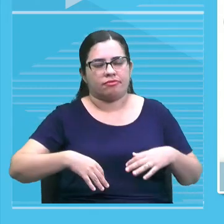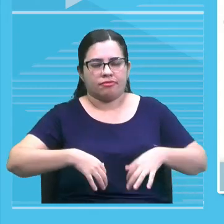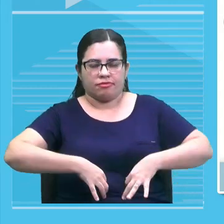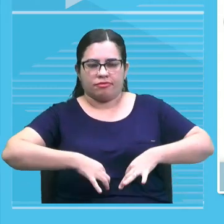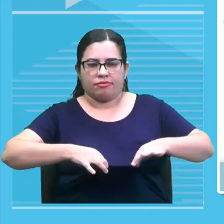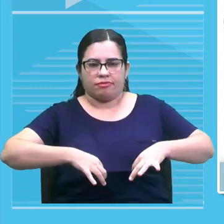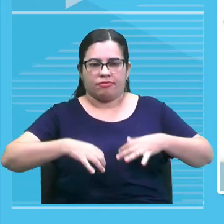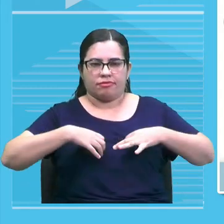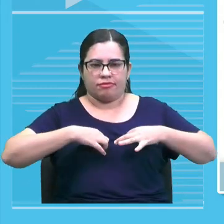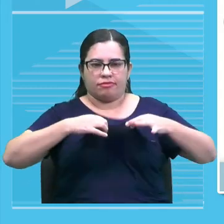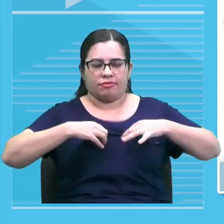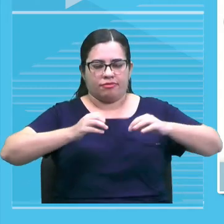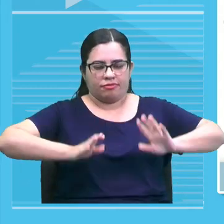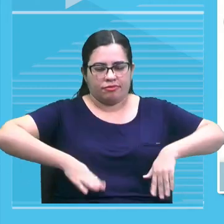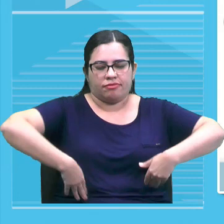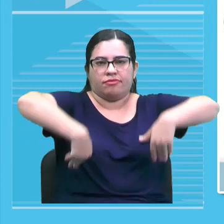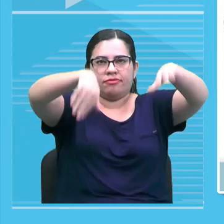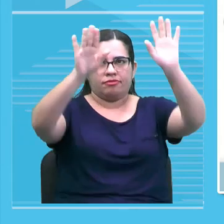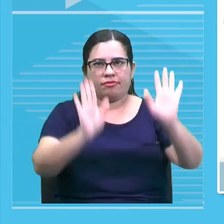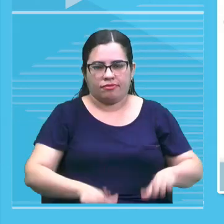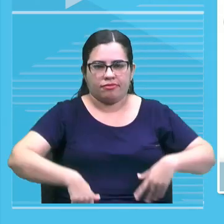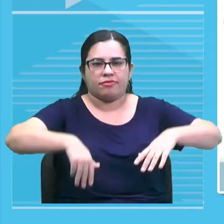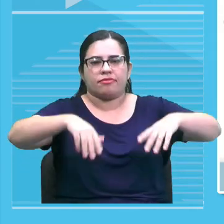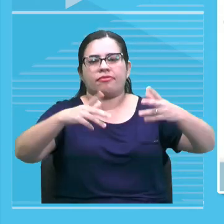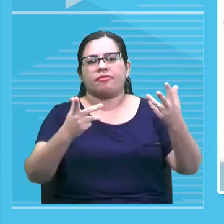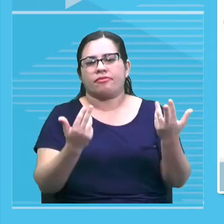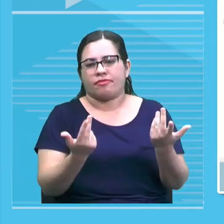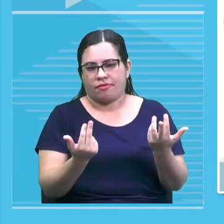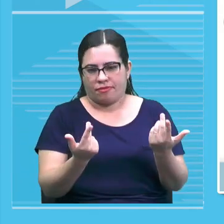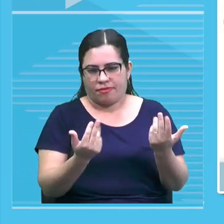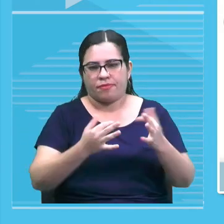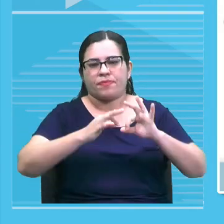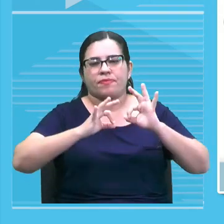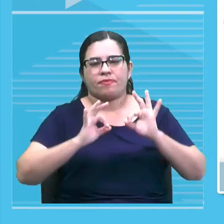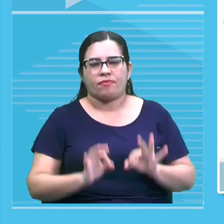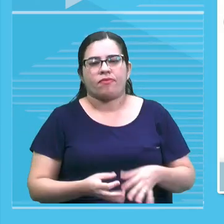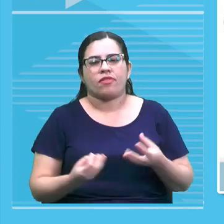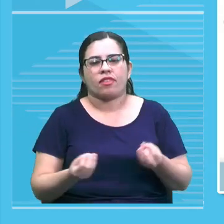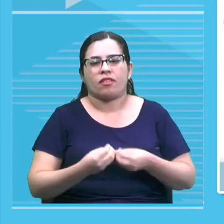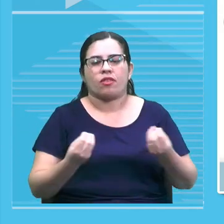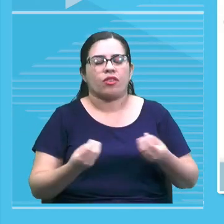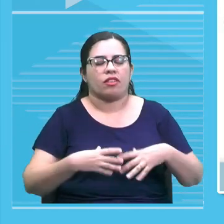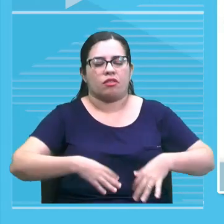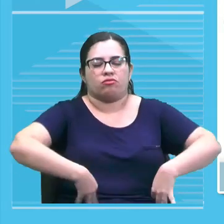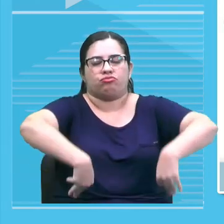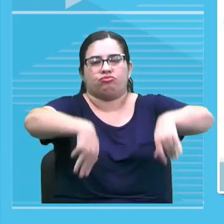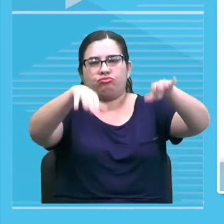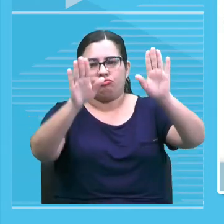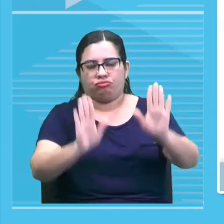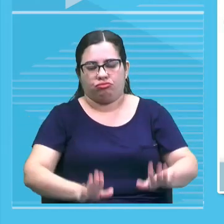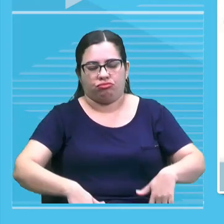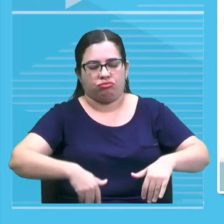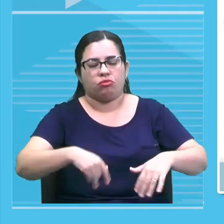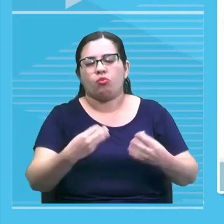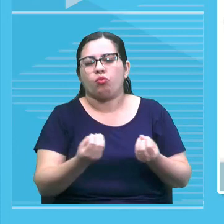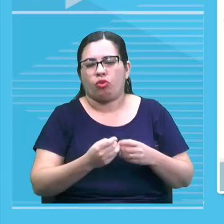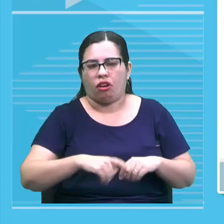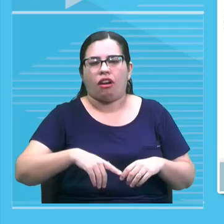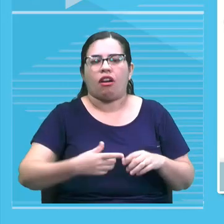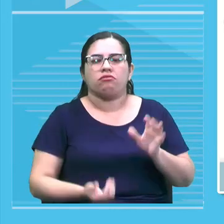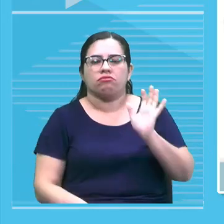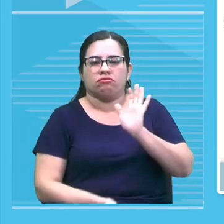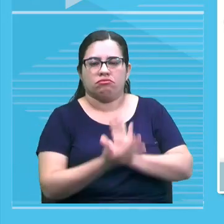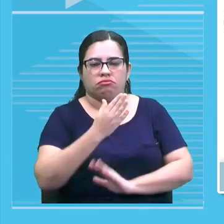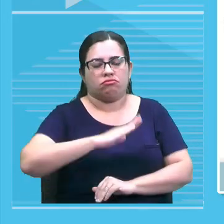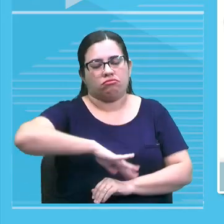esse movimento com tapete também exatamente aí o tapete ele cria uma ondulação